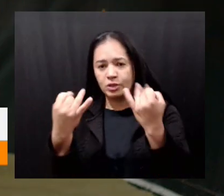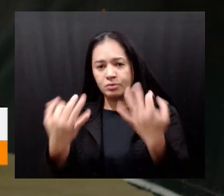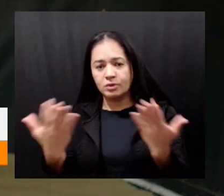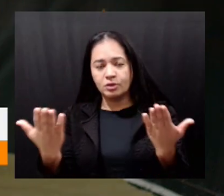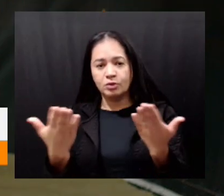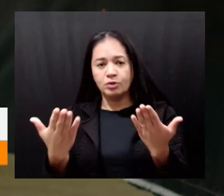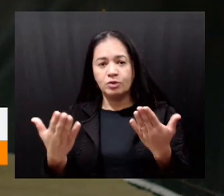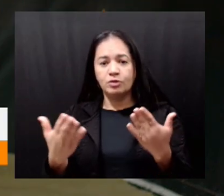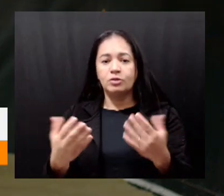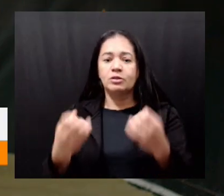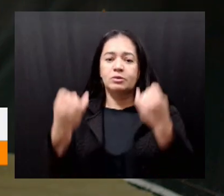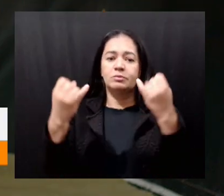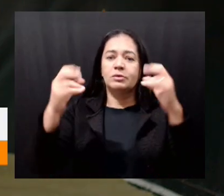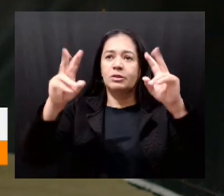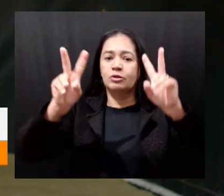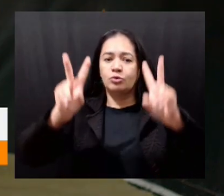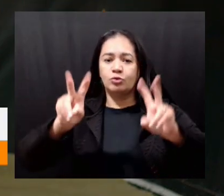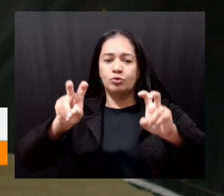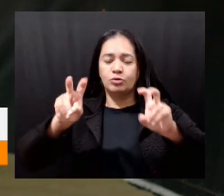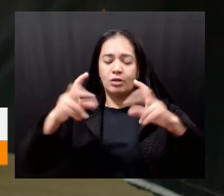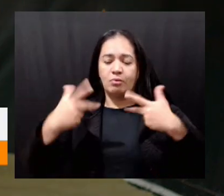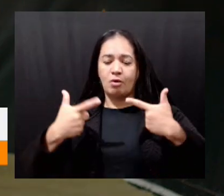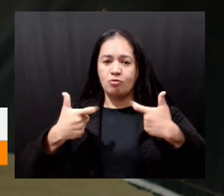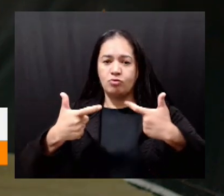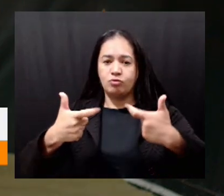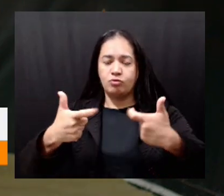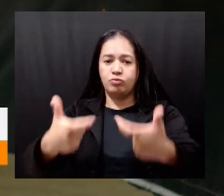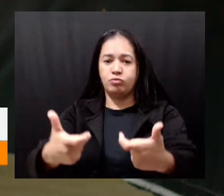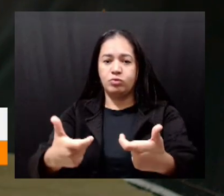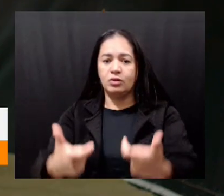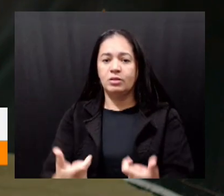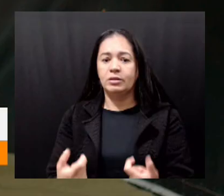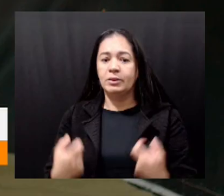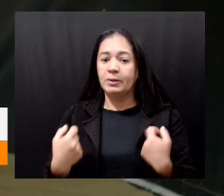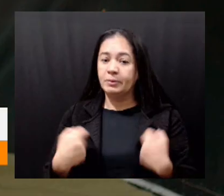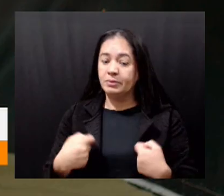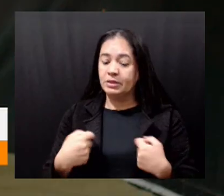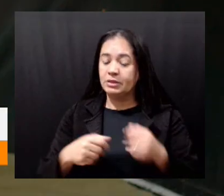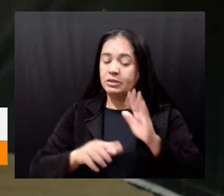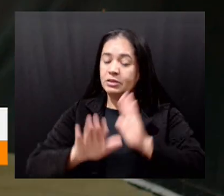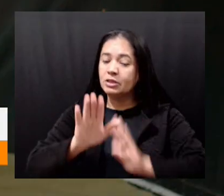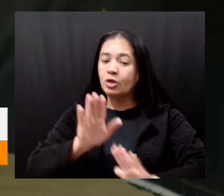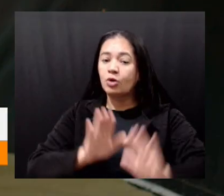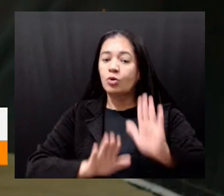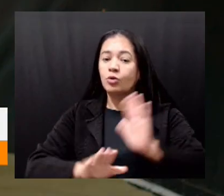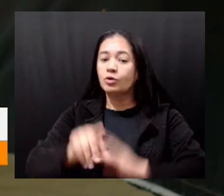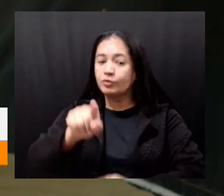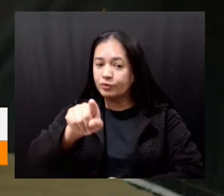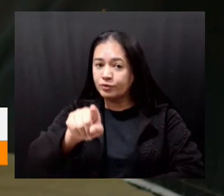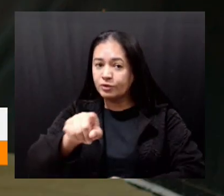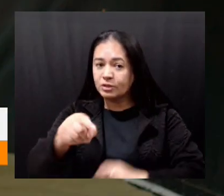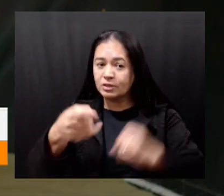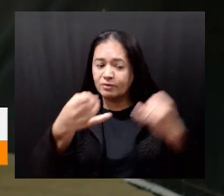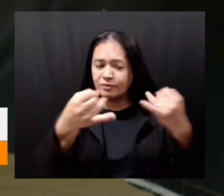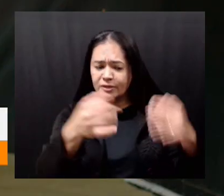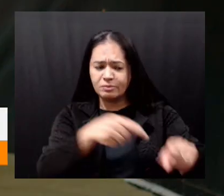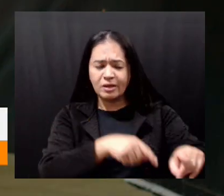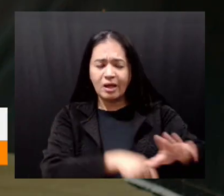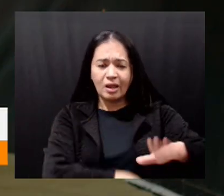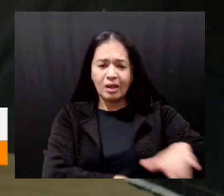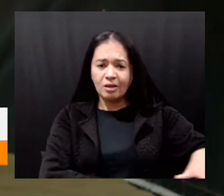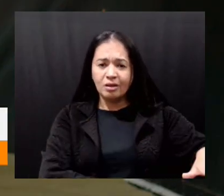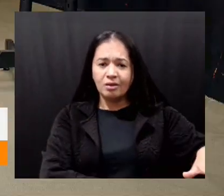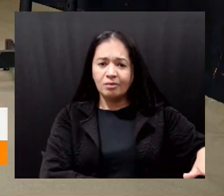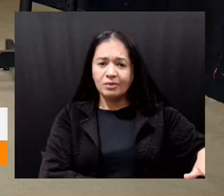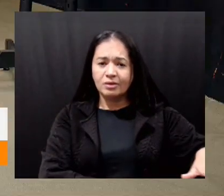sobre guerra, então tem que tomar muito cuidado o que você vai repassar para a sua criança, porque pode causar, sim, transtornos,